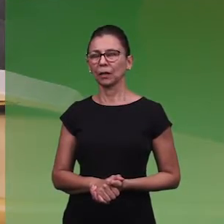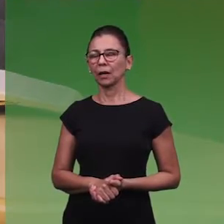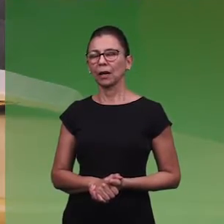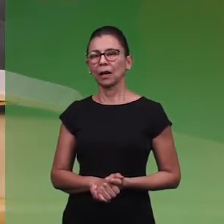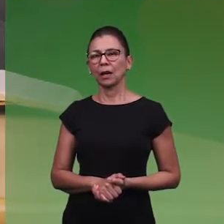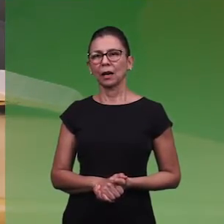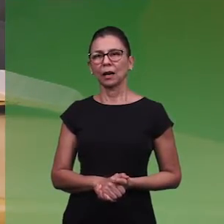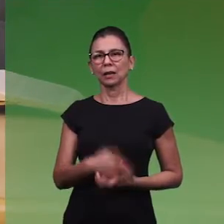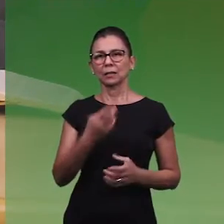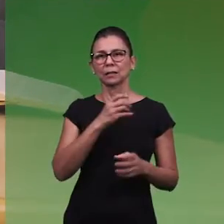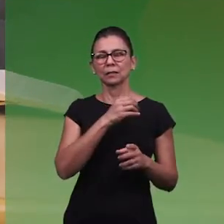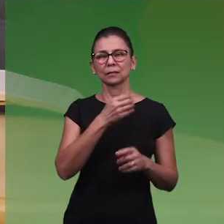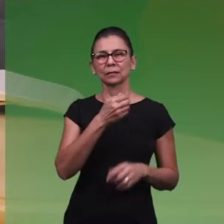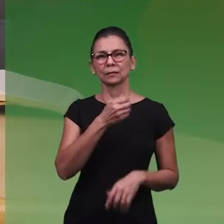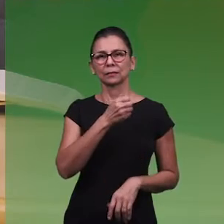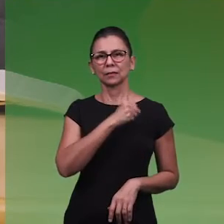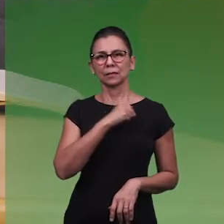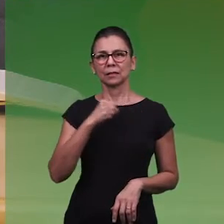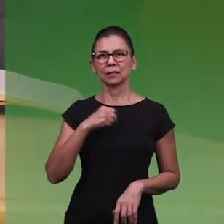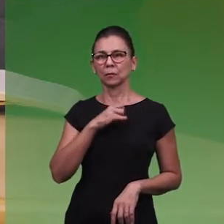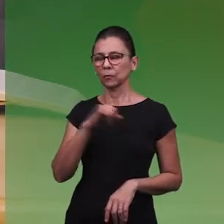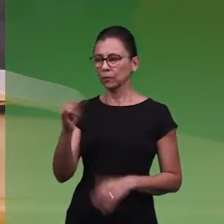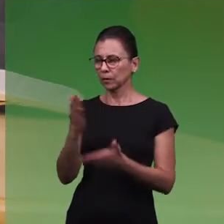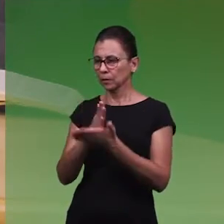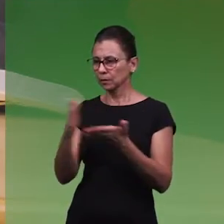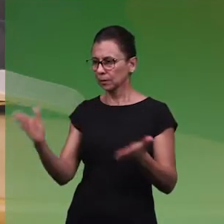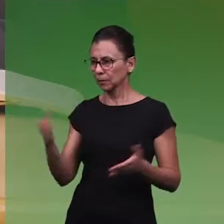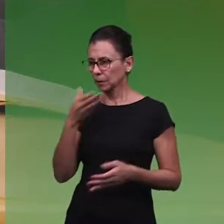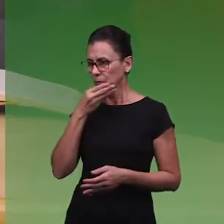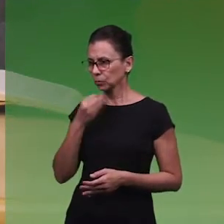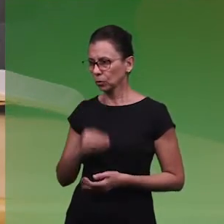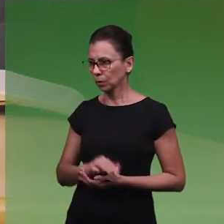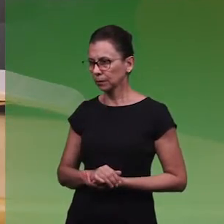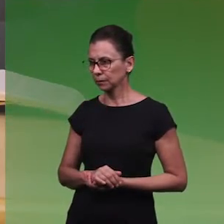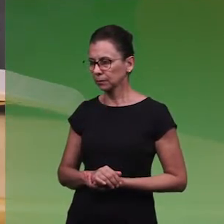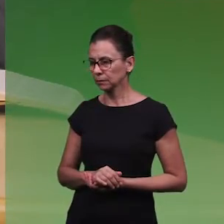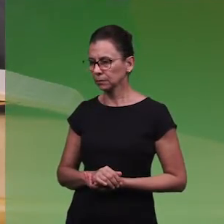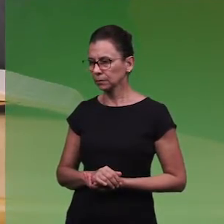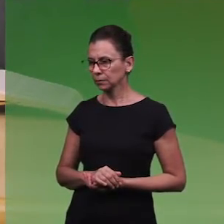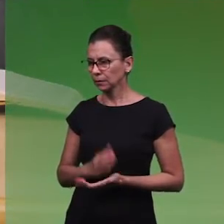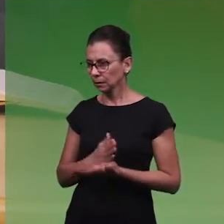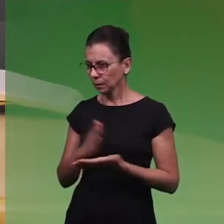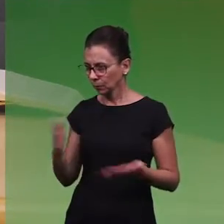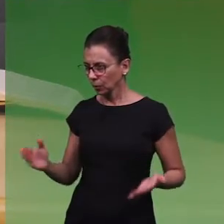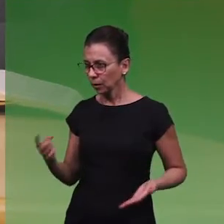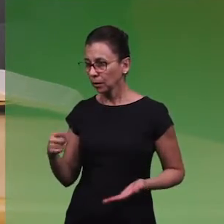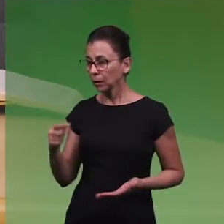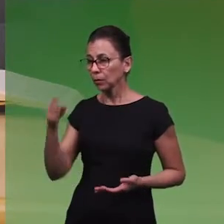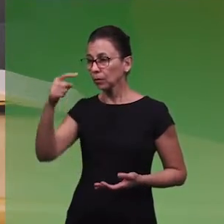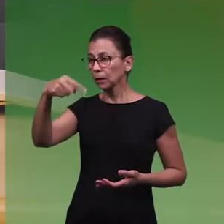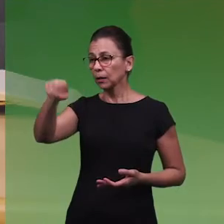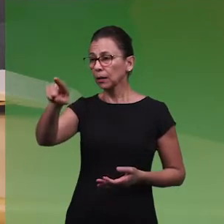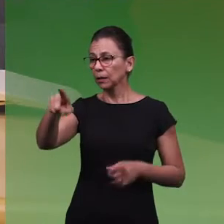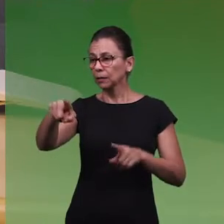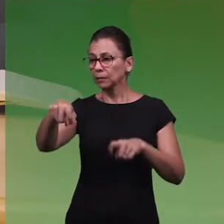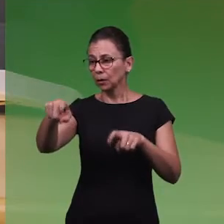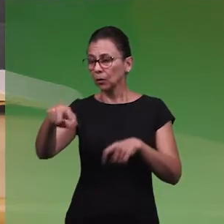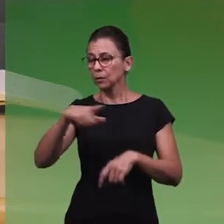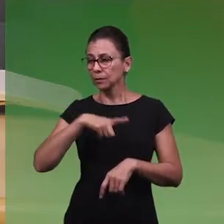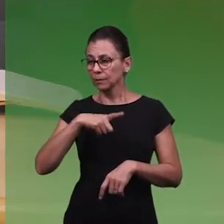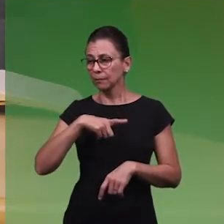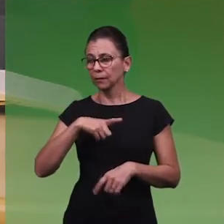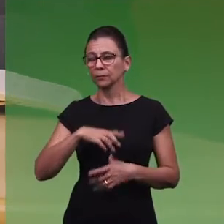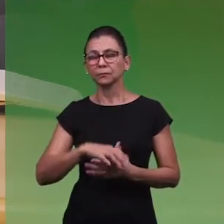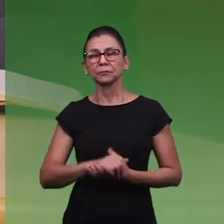Acabaram os varões? Não, o último está cuidando, vai lá buscar. O Senhor sabe onde vai buscar. E ele está no meio, na malhada das ovelhas, é de lá que ele é